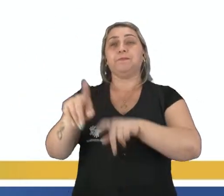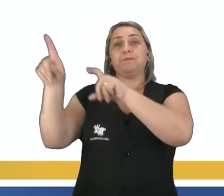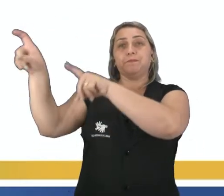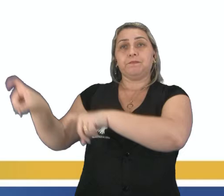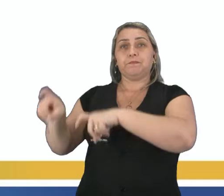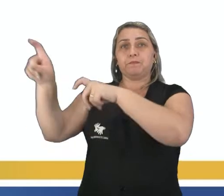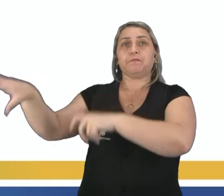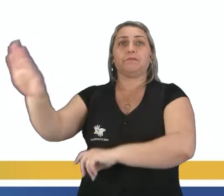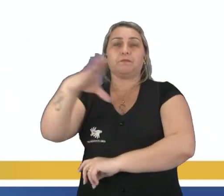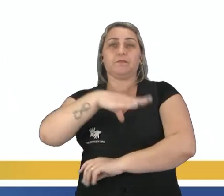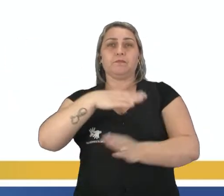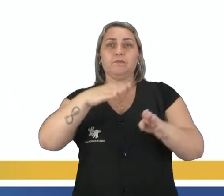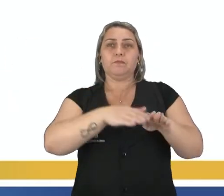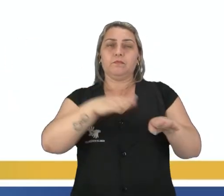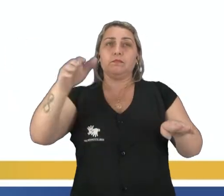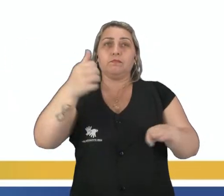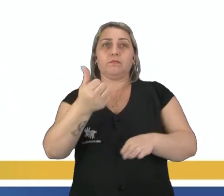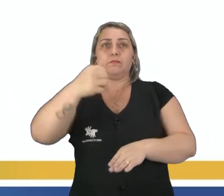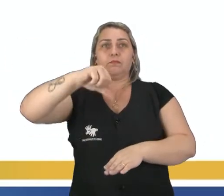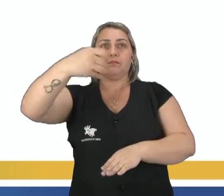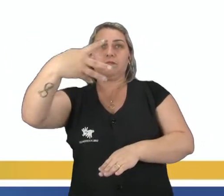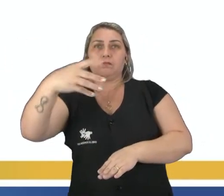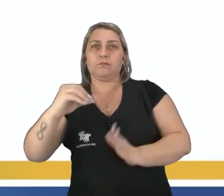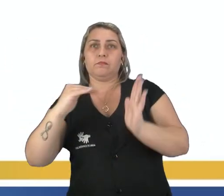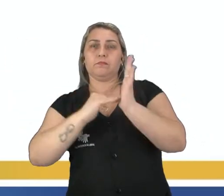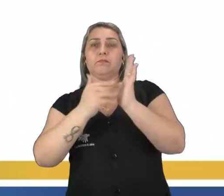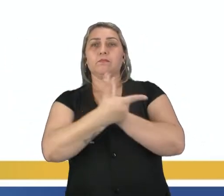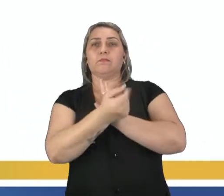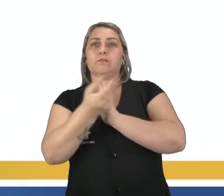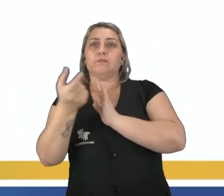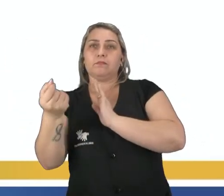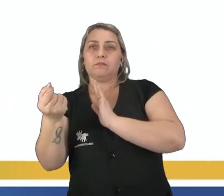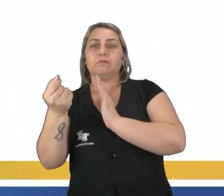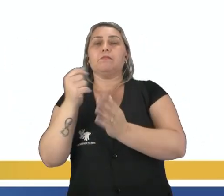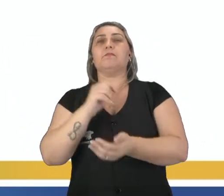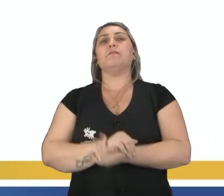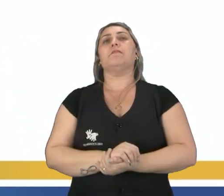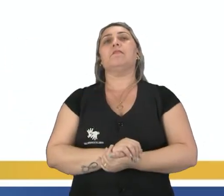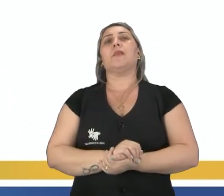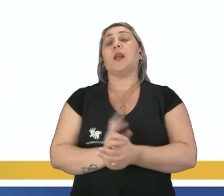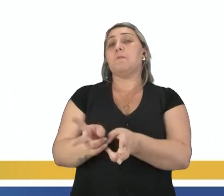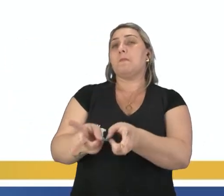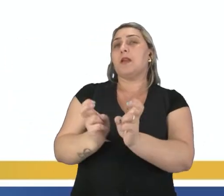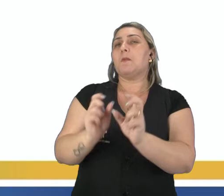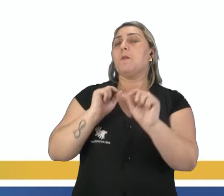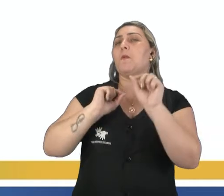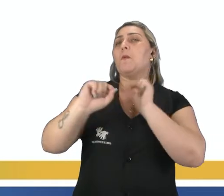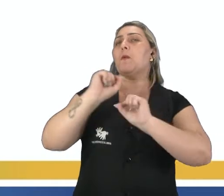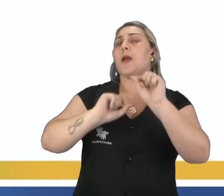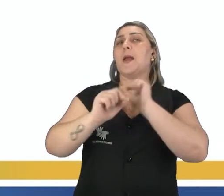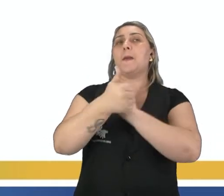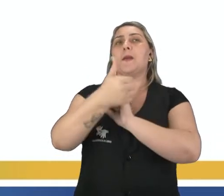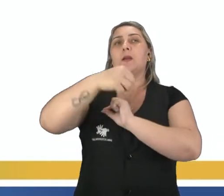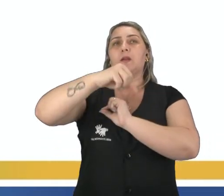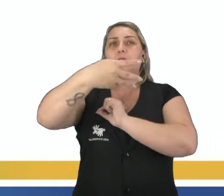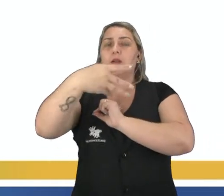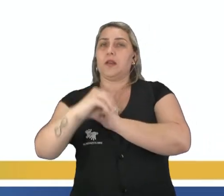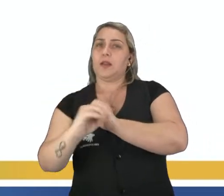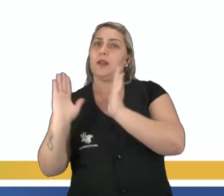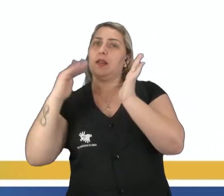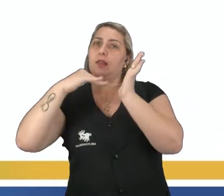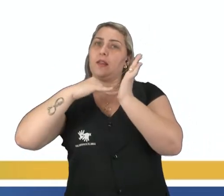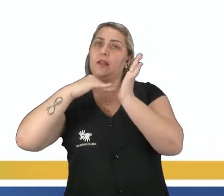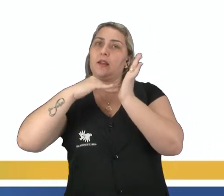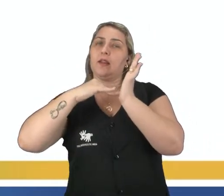e urbana no período de 1940 a 2000. Então nós percebemos aí que de